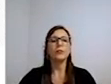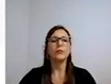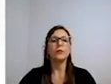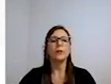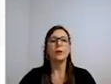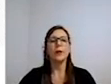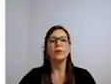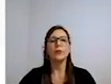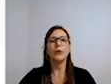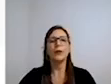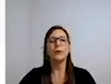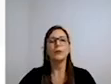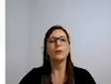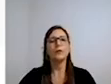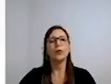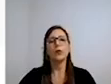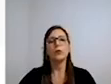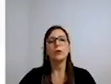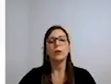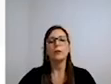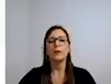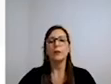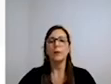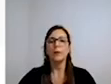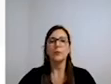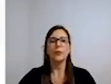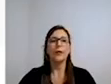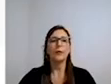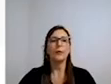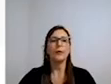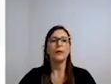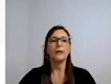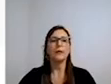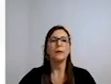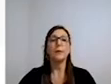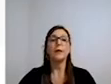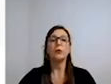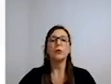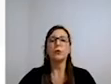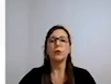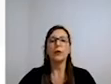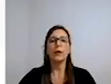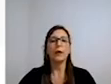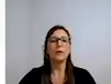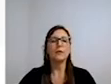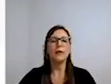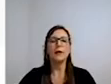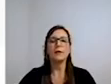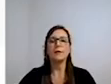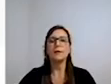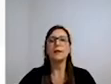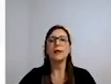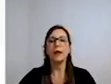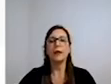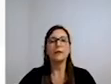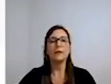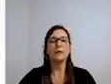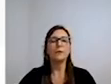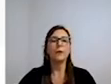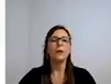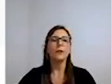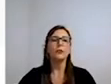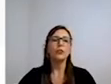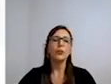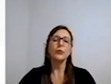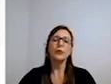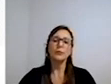automobilísticos, ferimentos por arma de fogo, ferimentos por arma branca, mergulho em águas rasas e quedas.